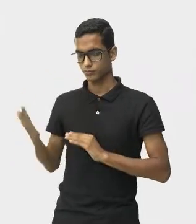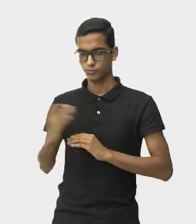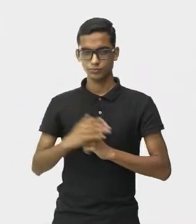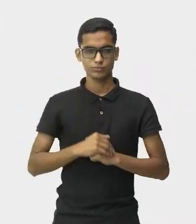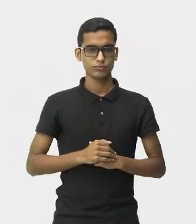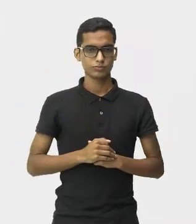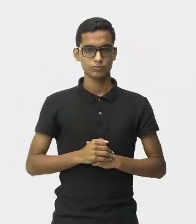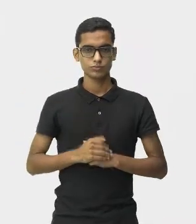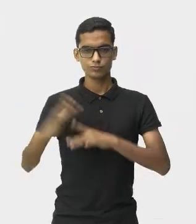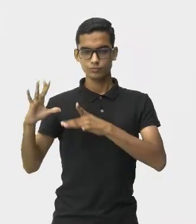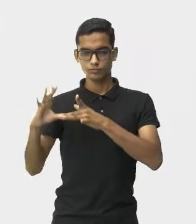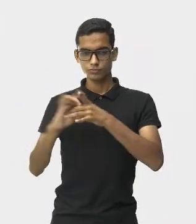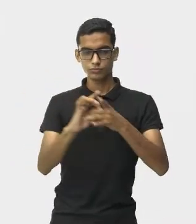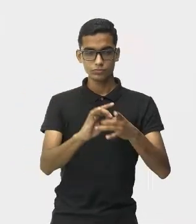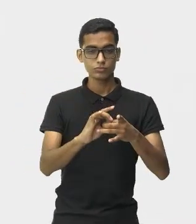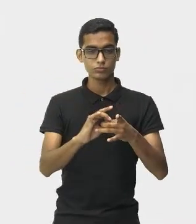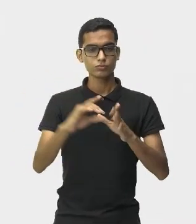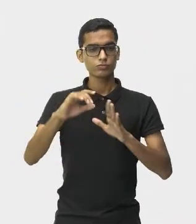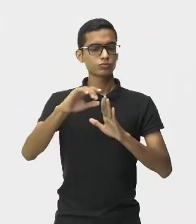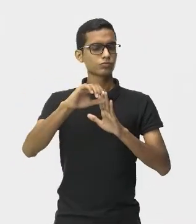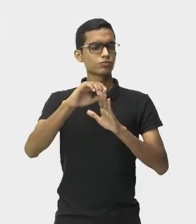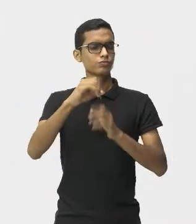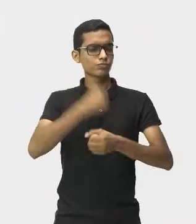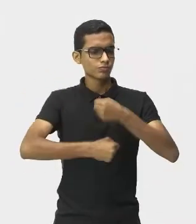Nesse contexto, em